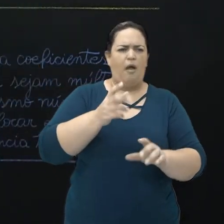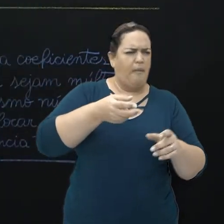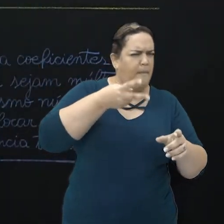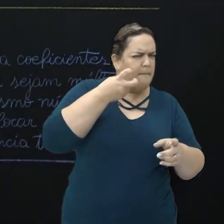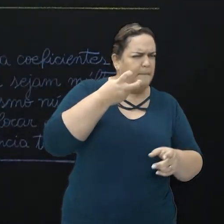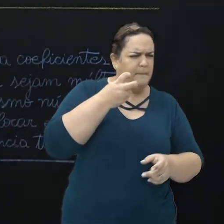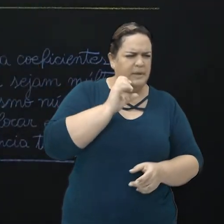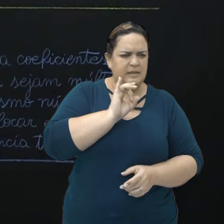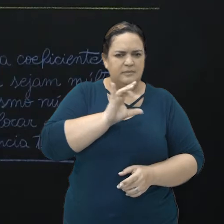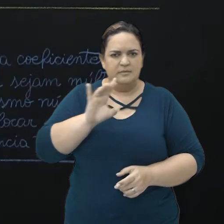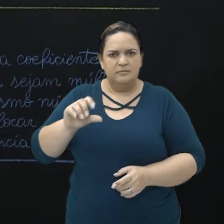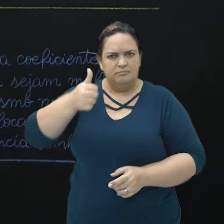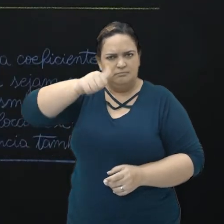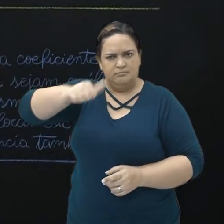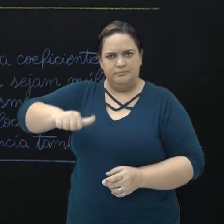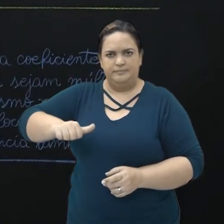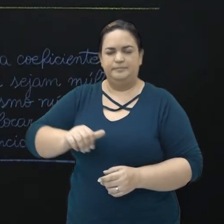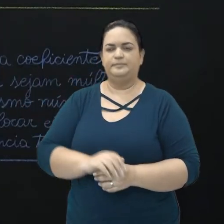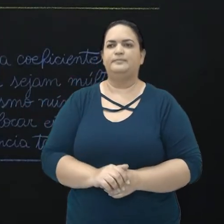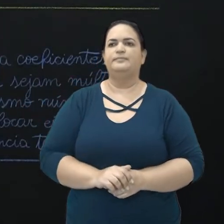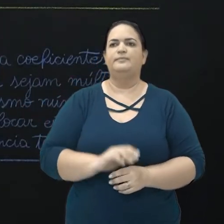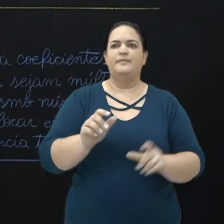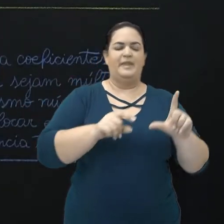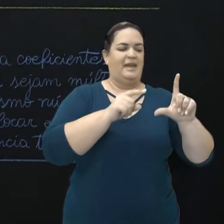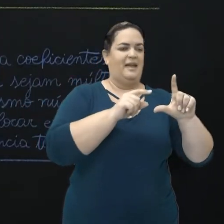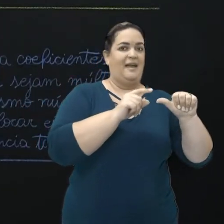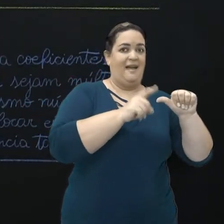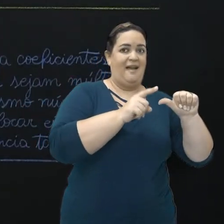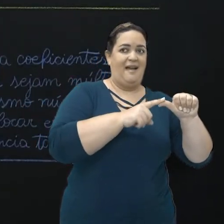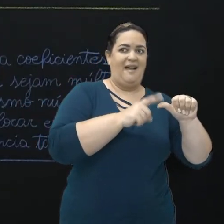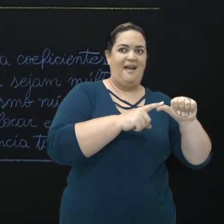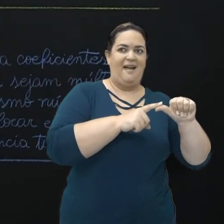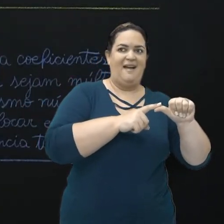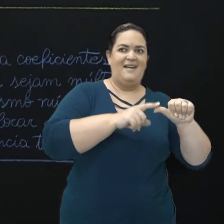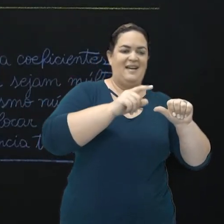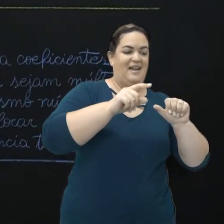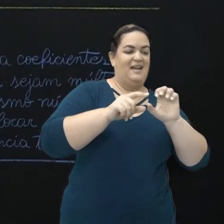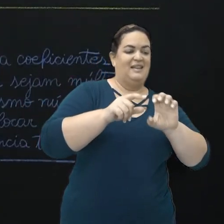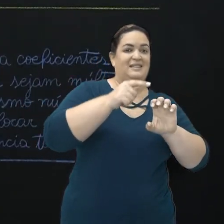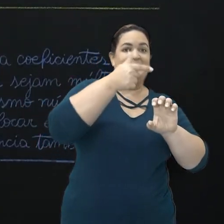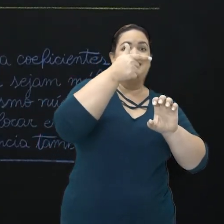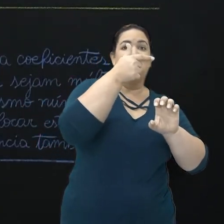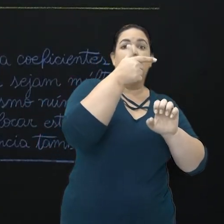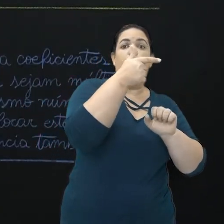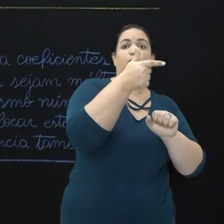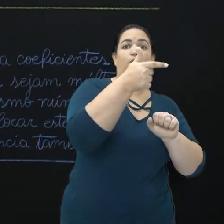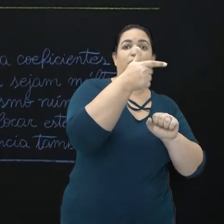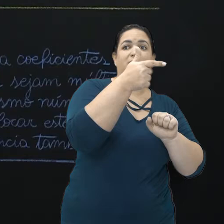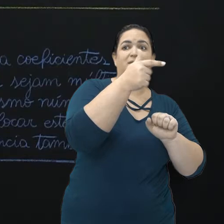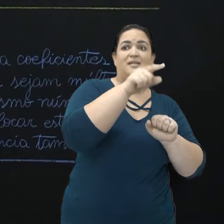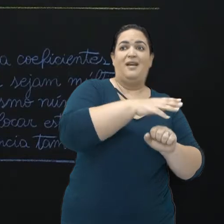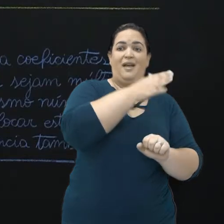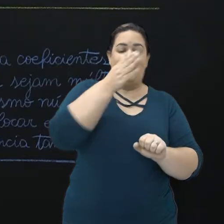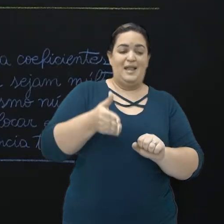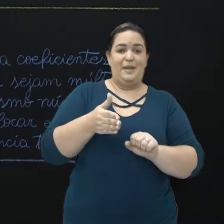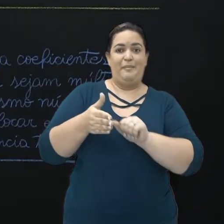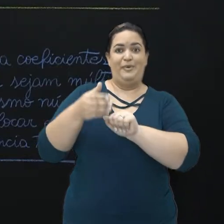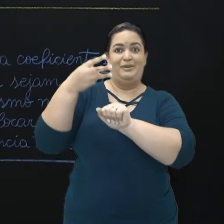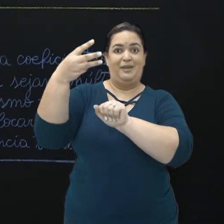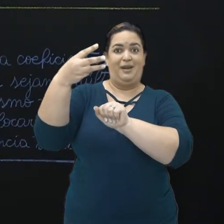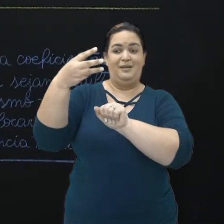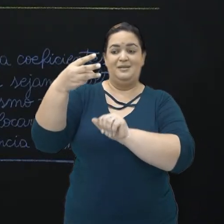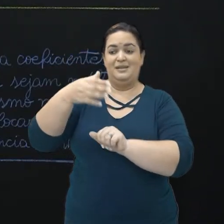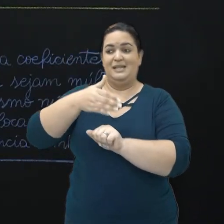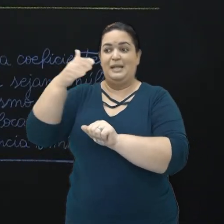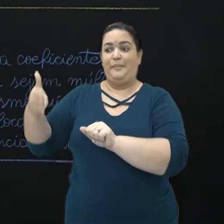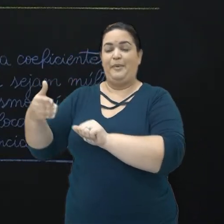delas. A letra A, eu tenho expoente 2, expoente 3 e expoente 4. Automaticamente, então,